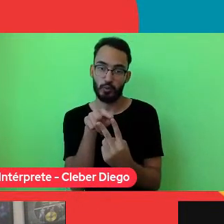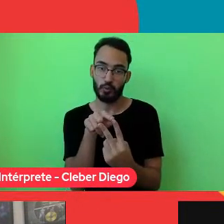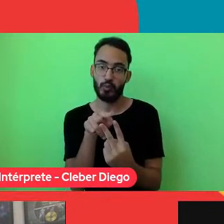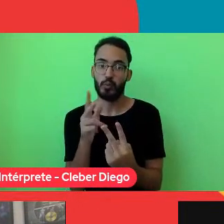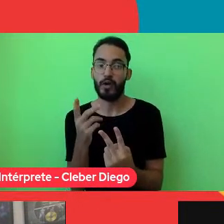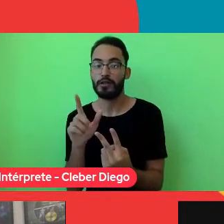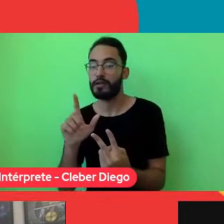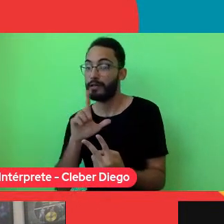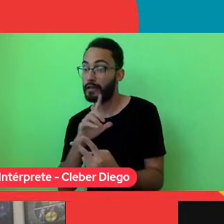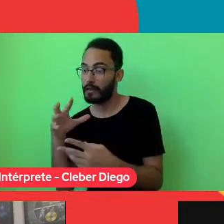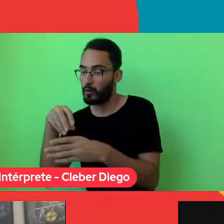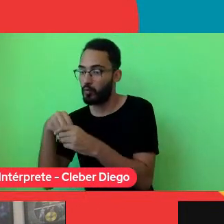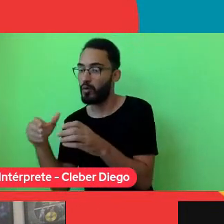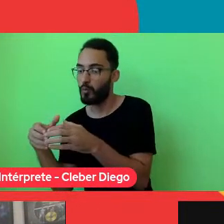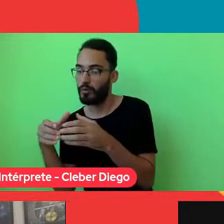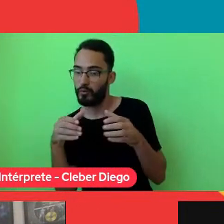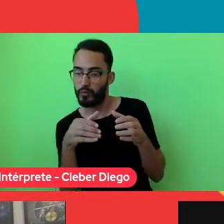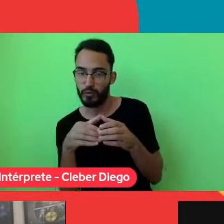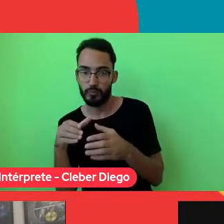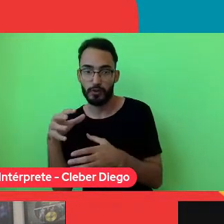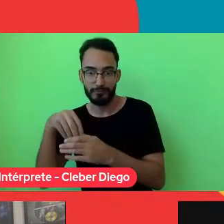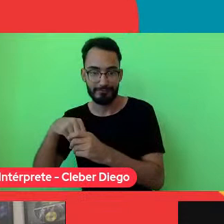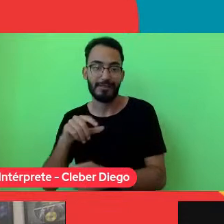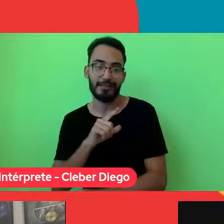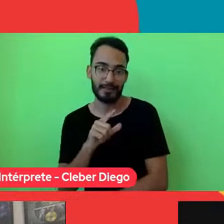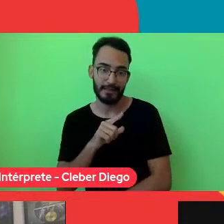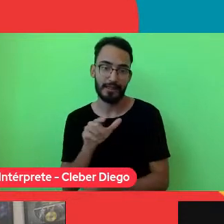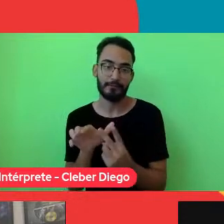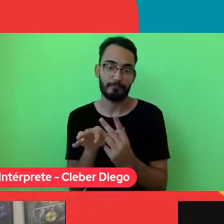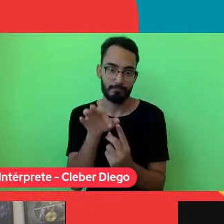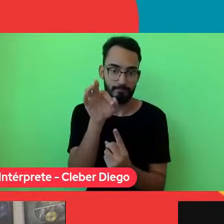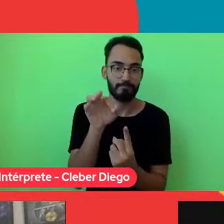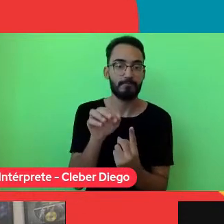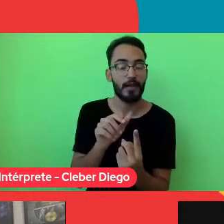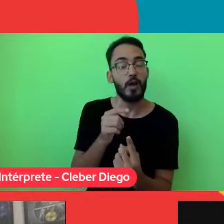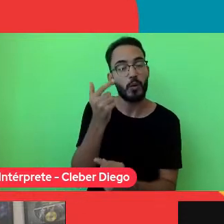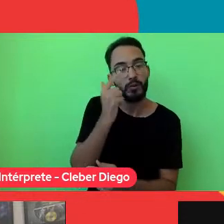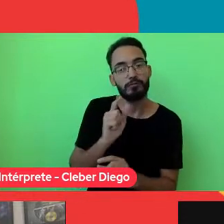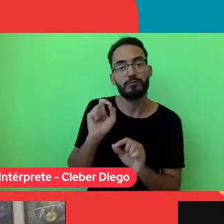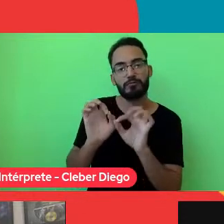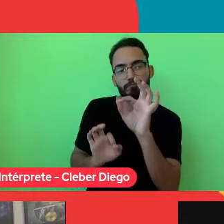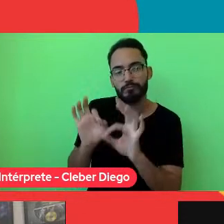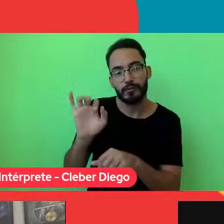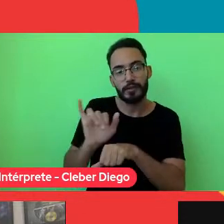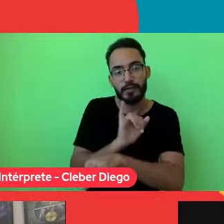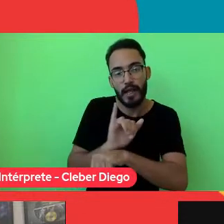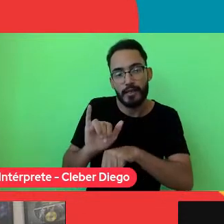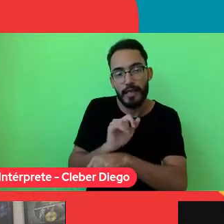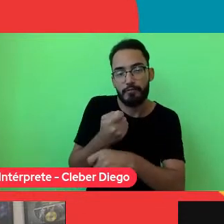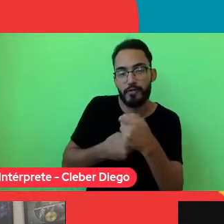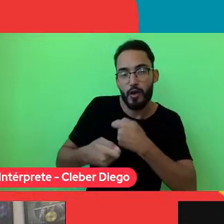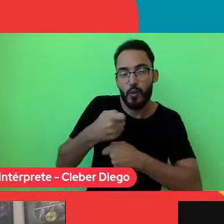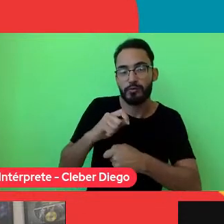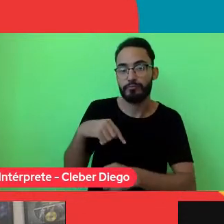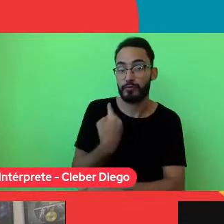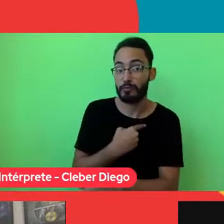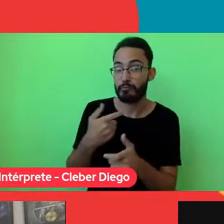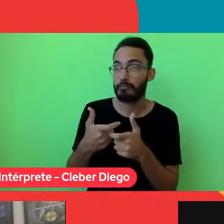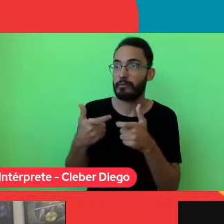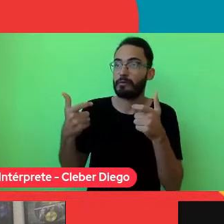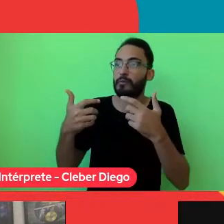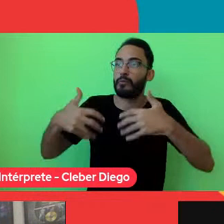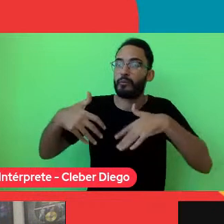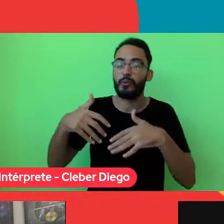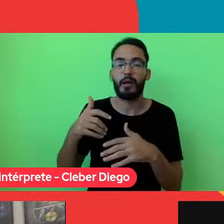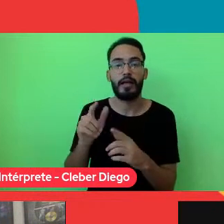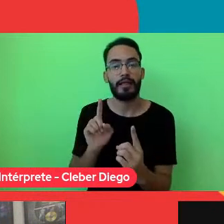units dentro, e a estratégia, o desenvolvimento de negócios de alguns dos nossos grandes clientes aqui para a América